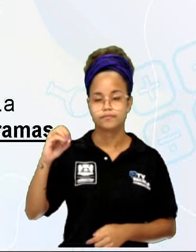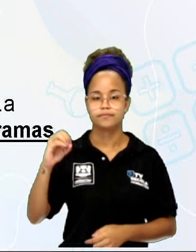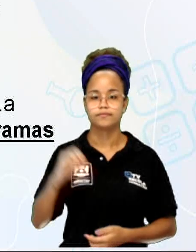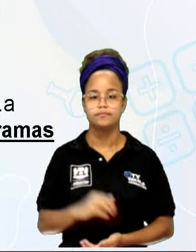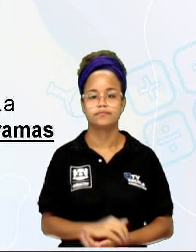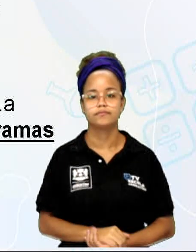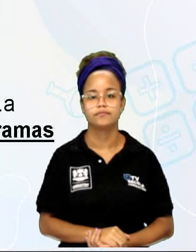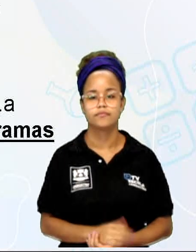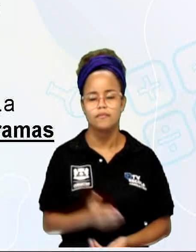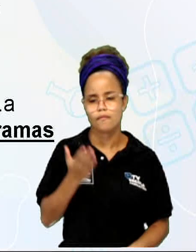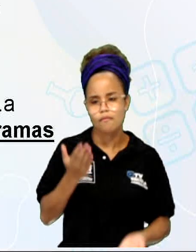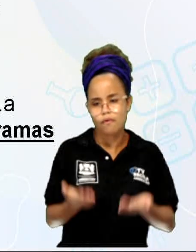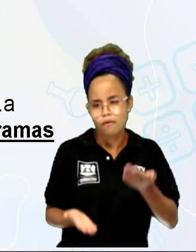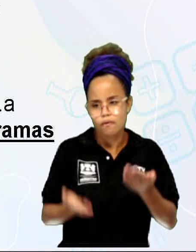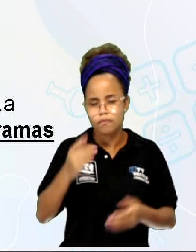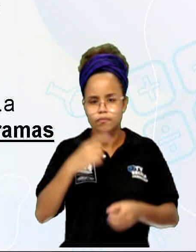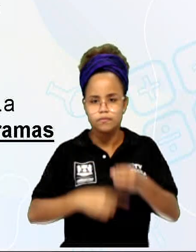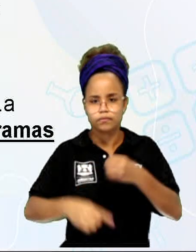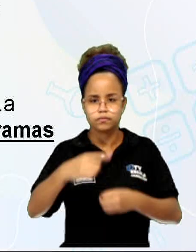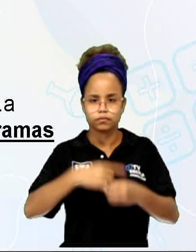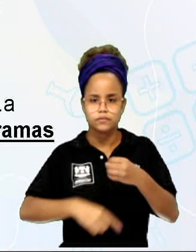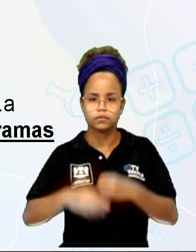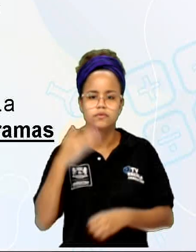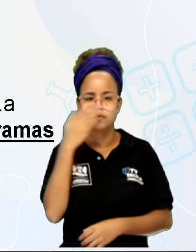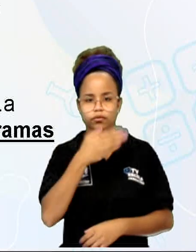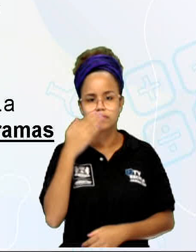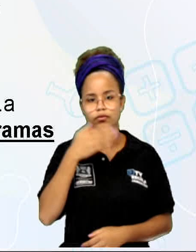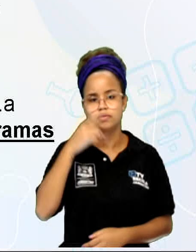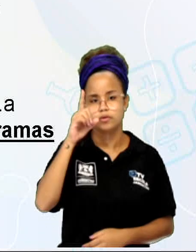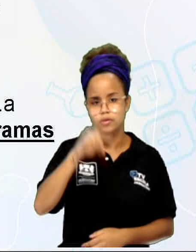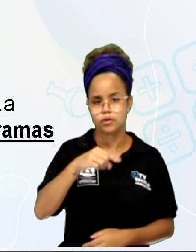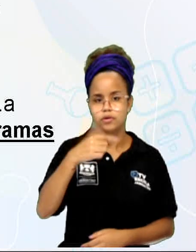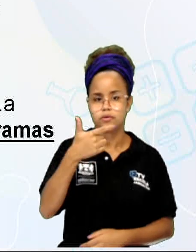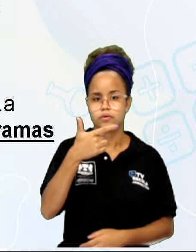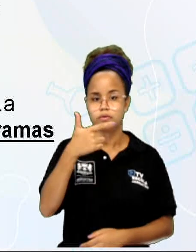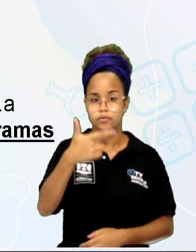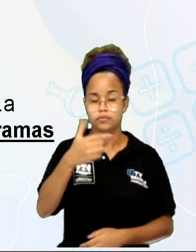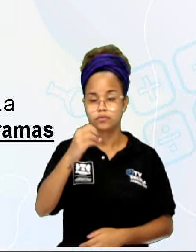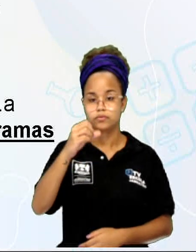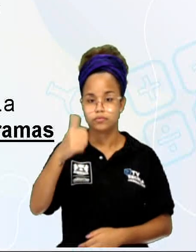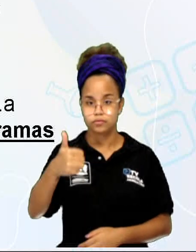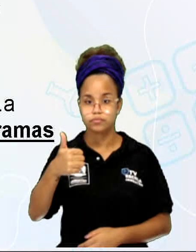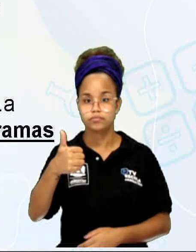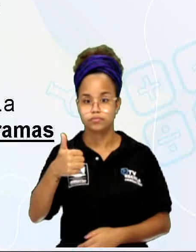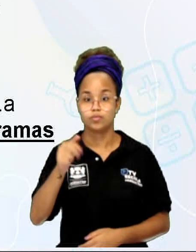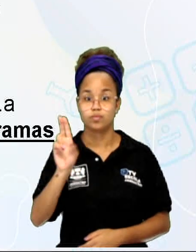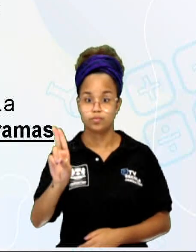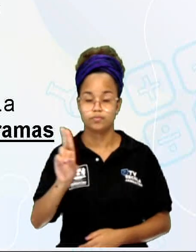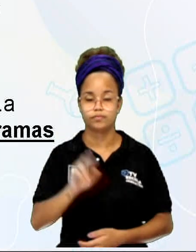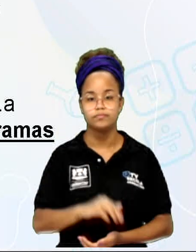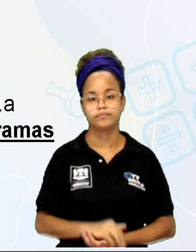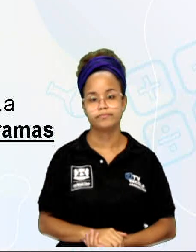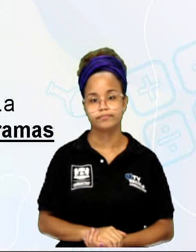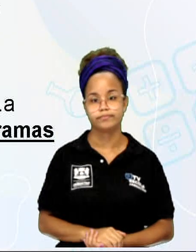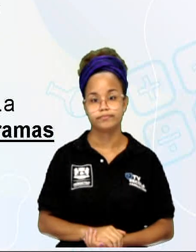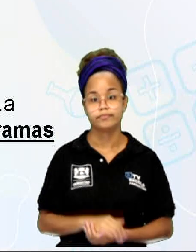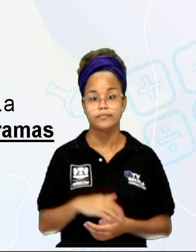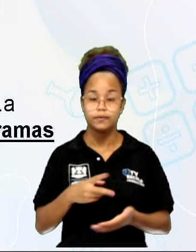A massa molecular do açúcar é 201 U ou Ma. Ou seja,